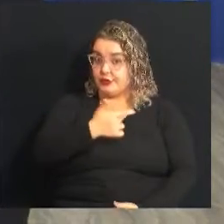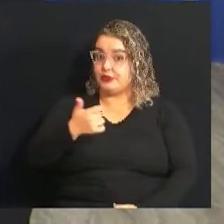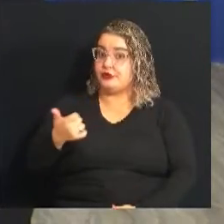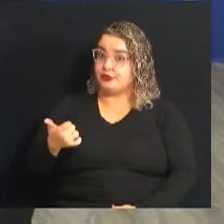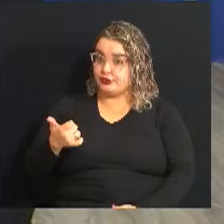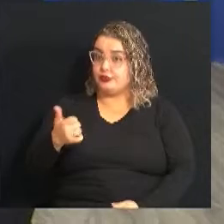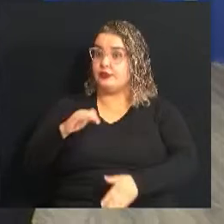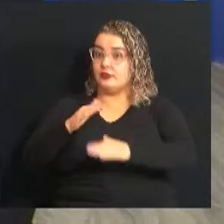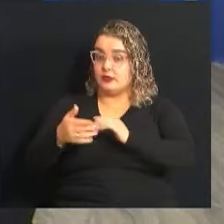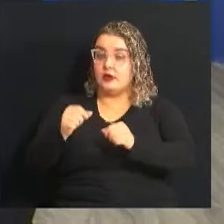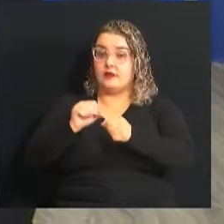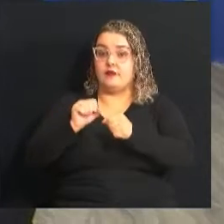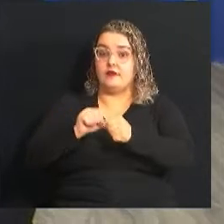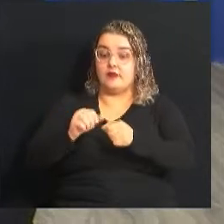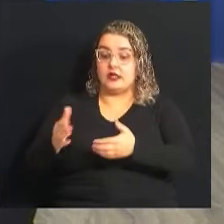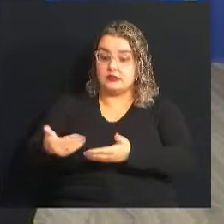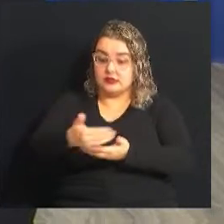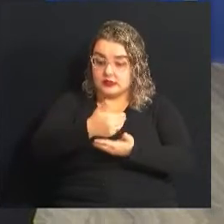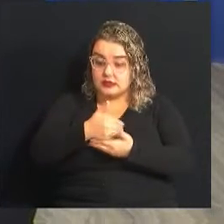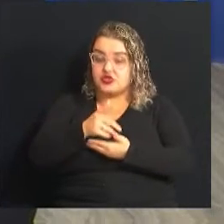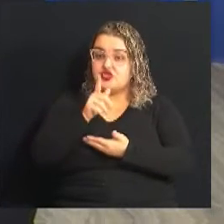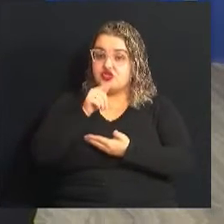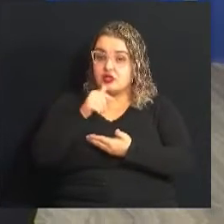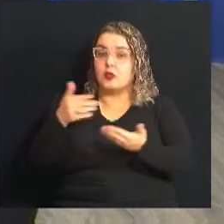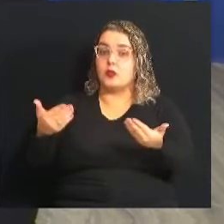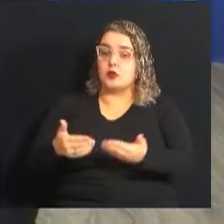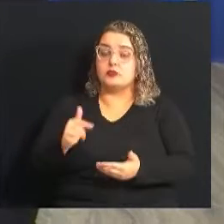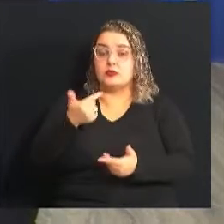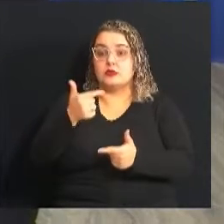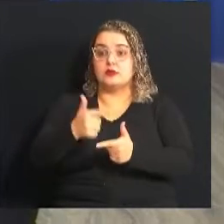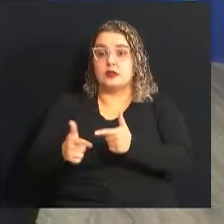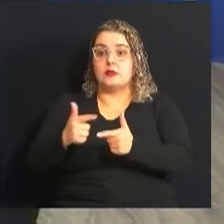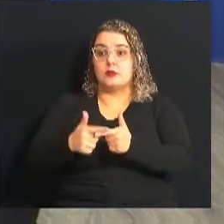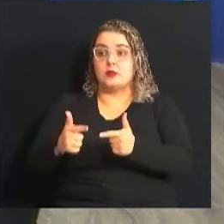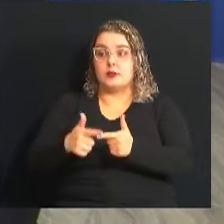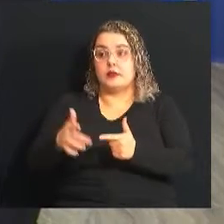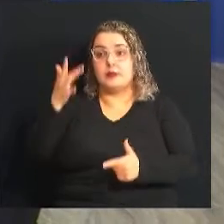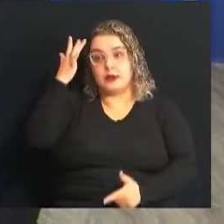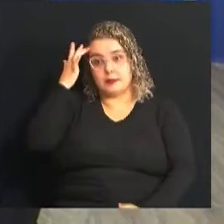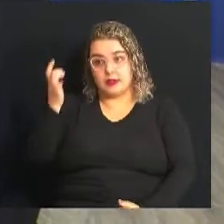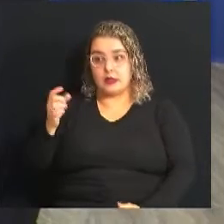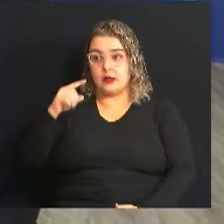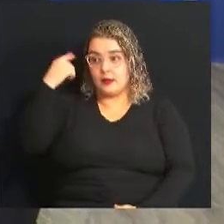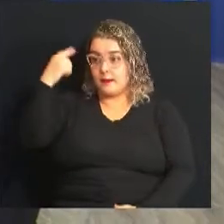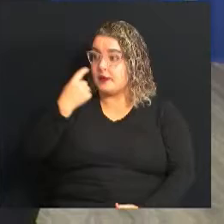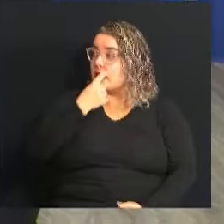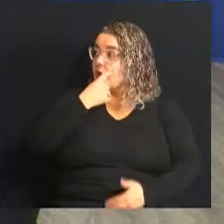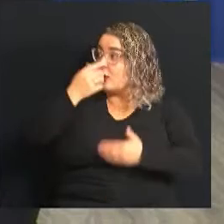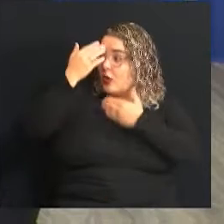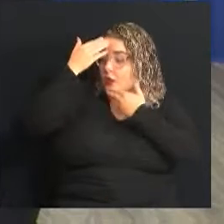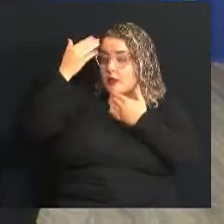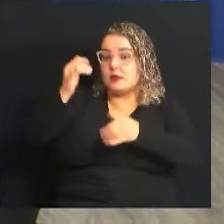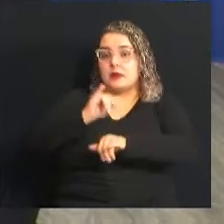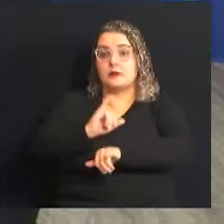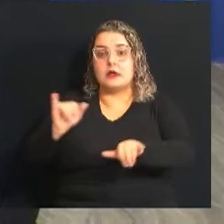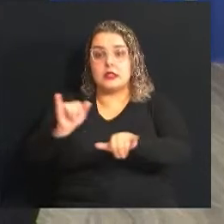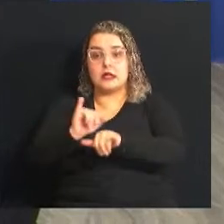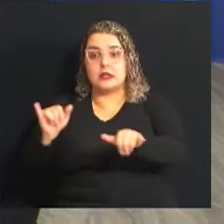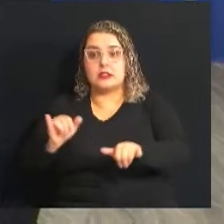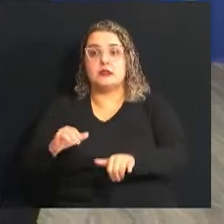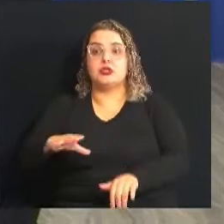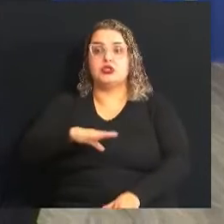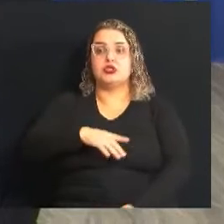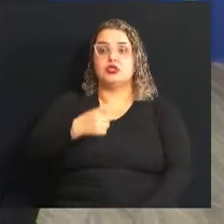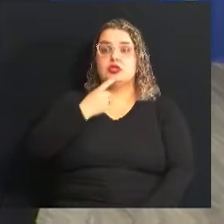bairros, façam a reserva no dia de hoje para não ter problema no dia de amanhã. Mirna Abreu, muito obrigado pelas notícias da metrópole de Campinas.